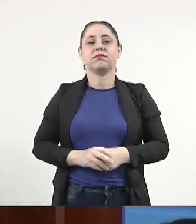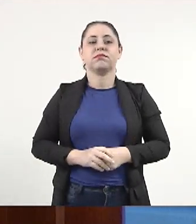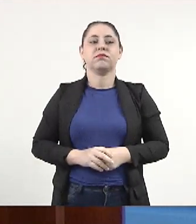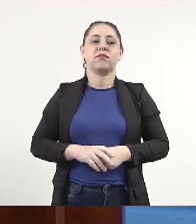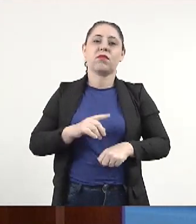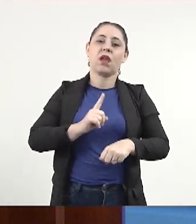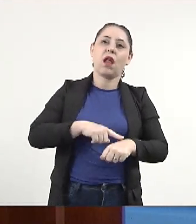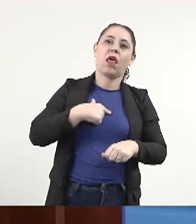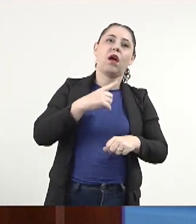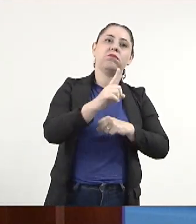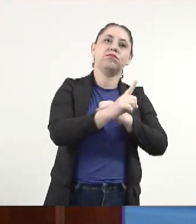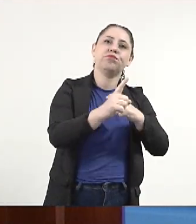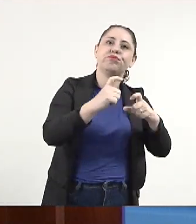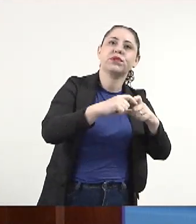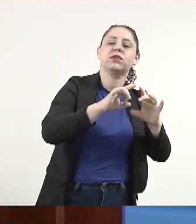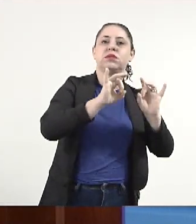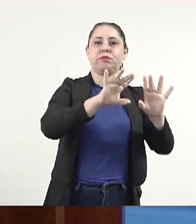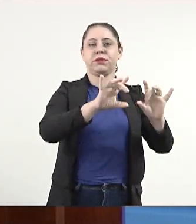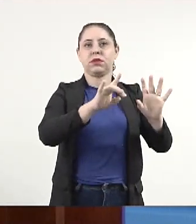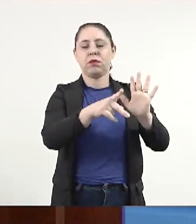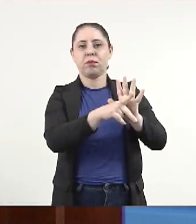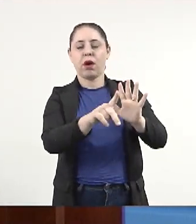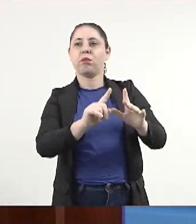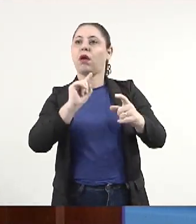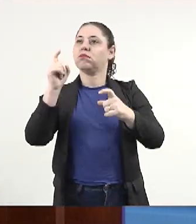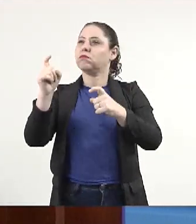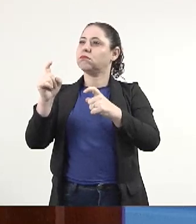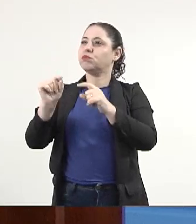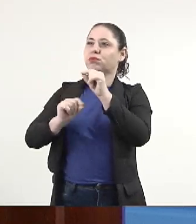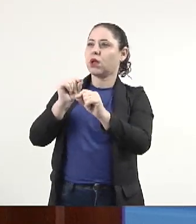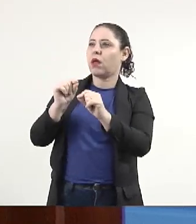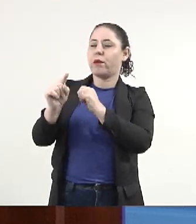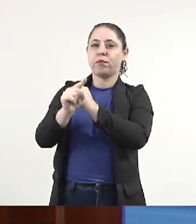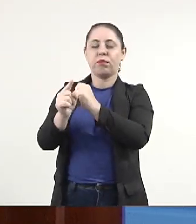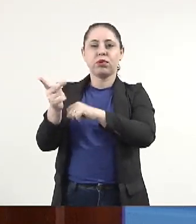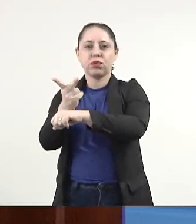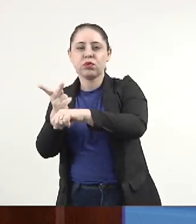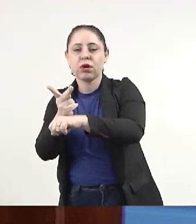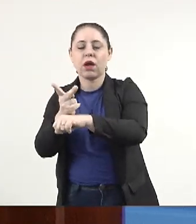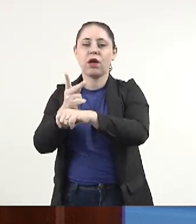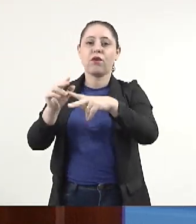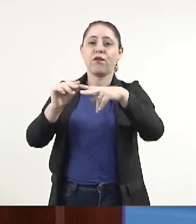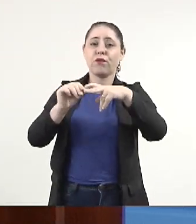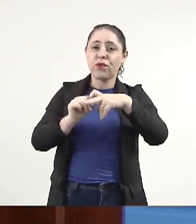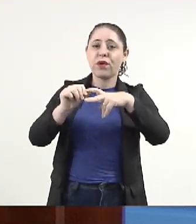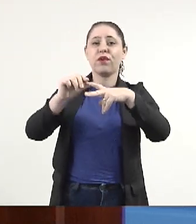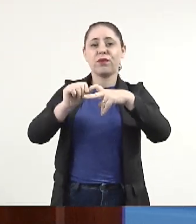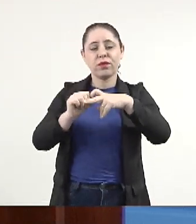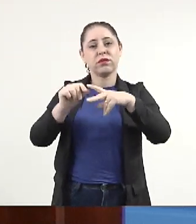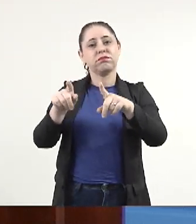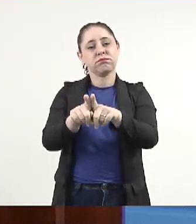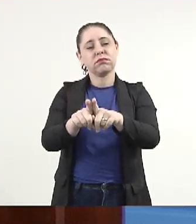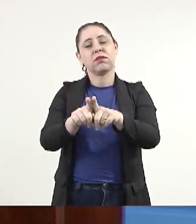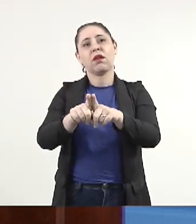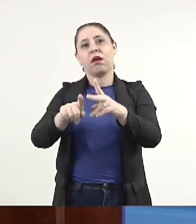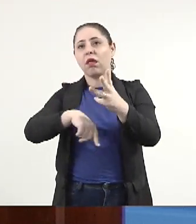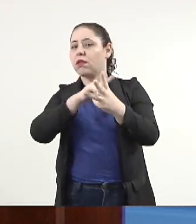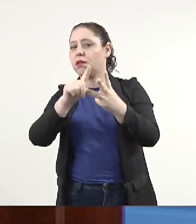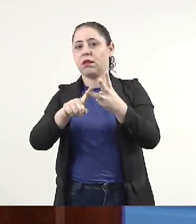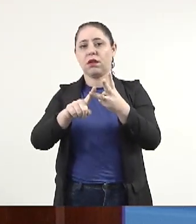Ora atrás de um médico especialista, ora atrás de uma fisioterapia,